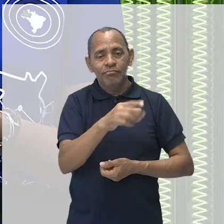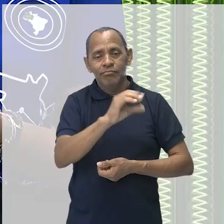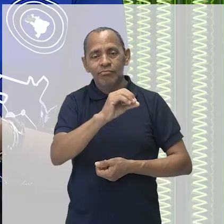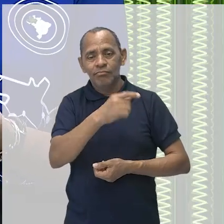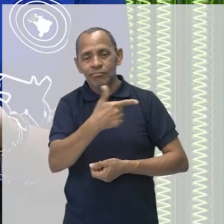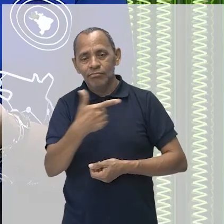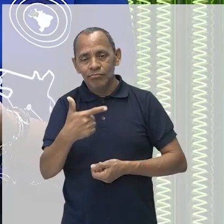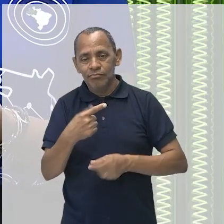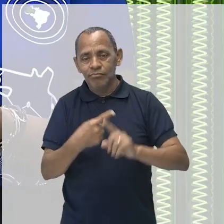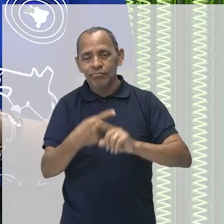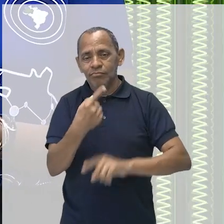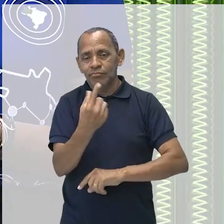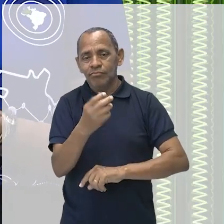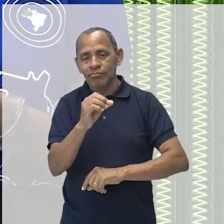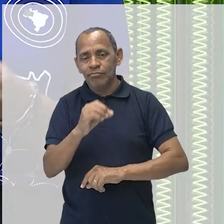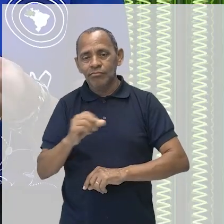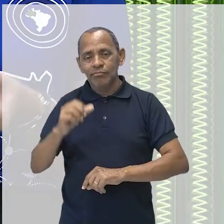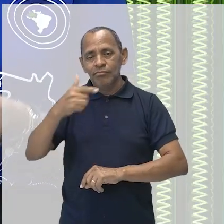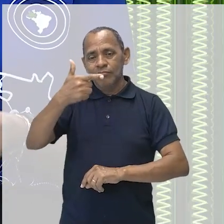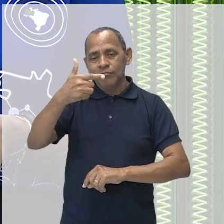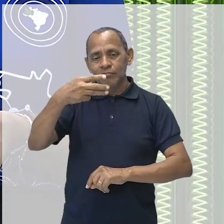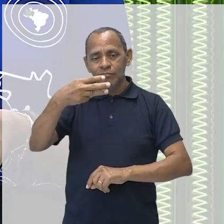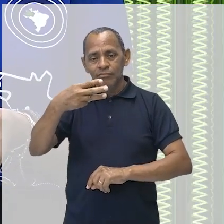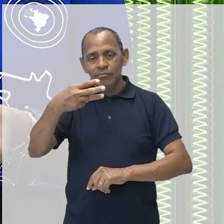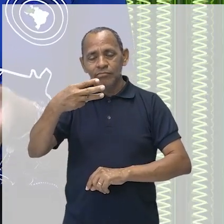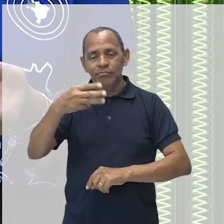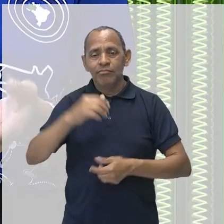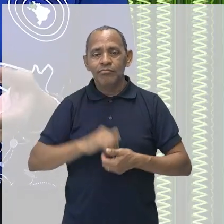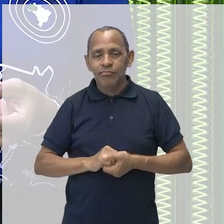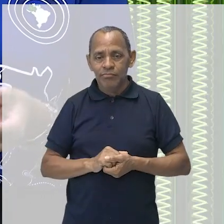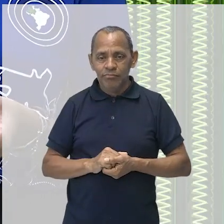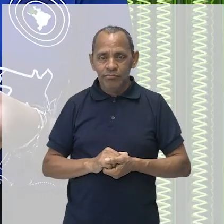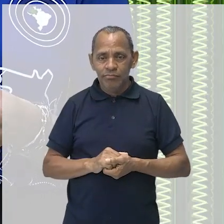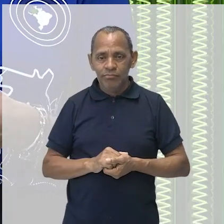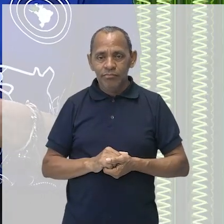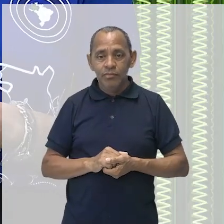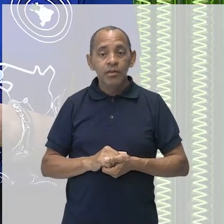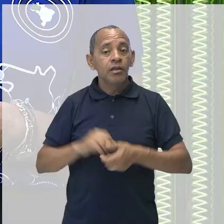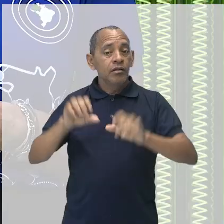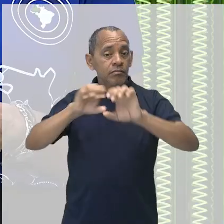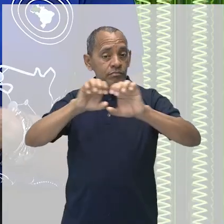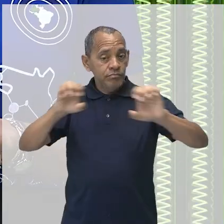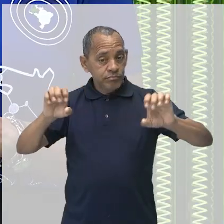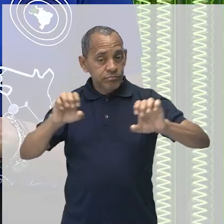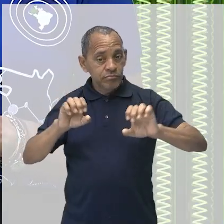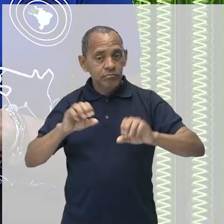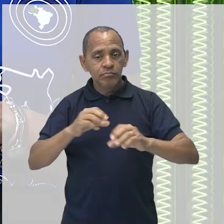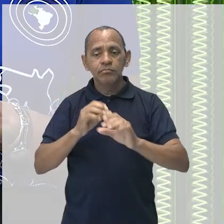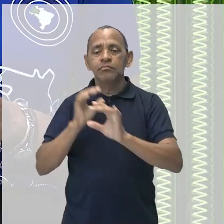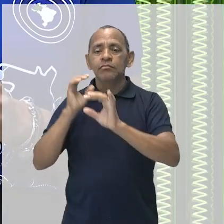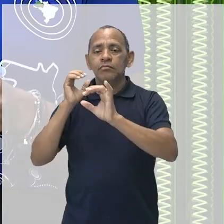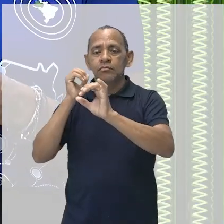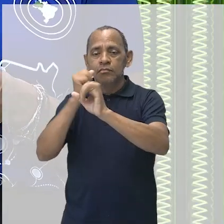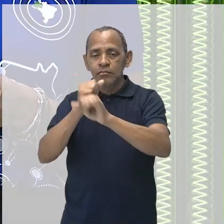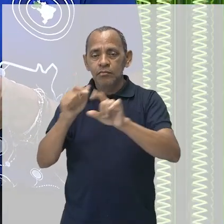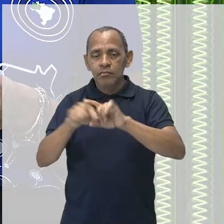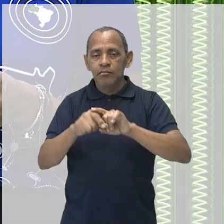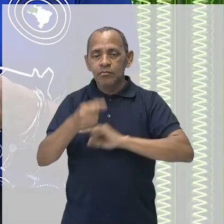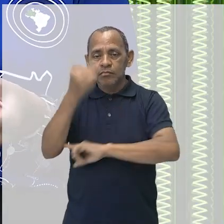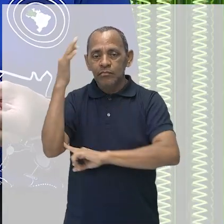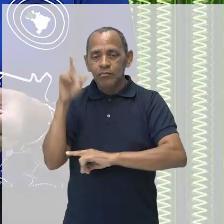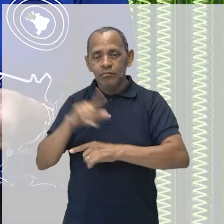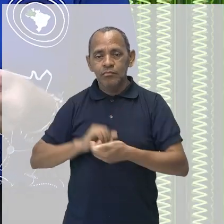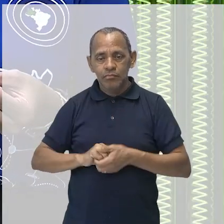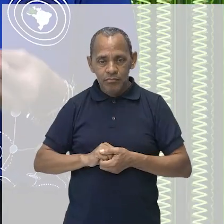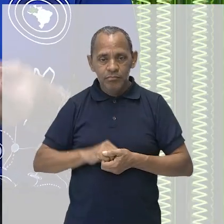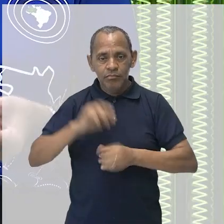6,022 vezes 10 elevado a 23 entidades. Ela é uma forma de quantificar a matéria em escala